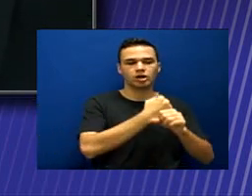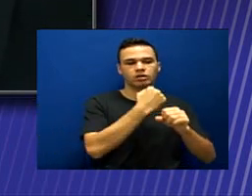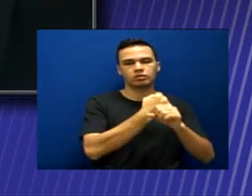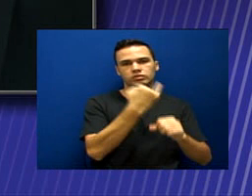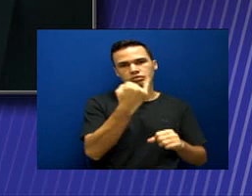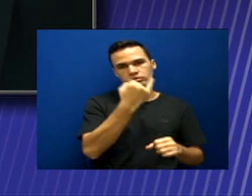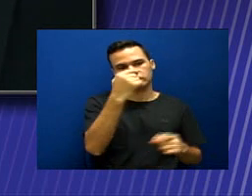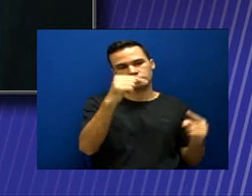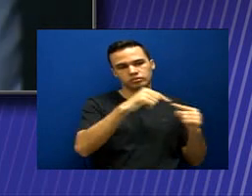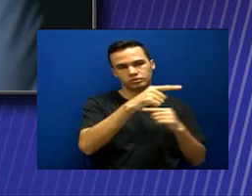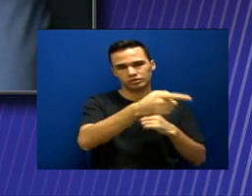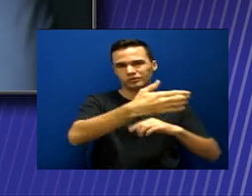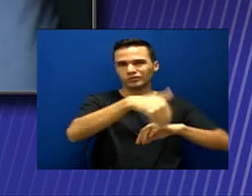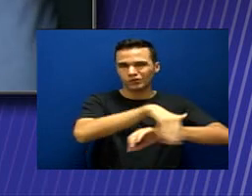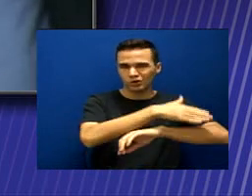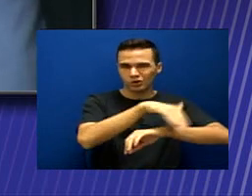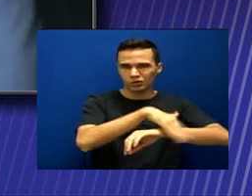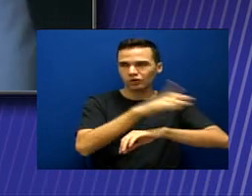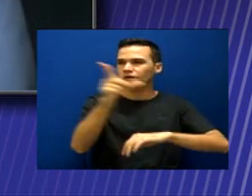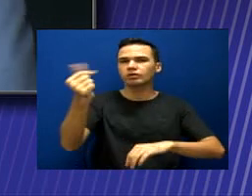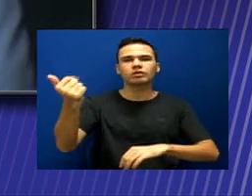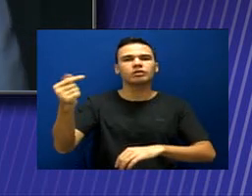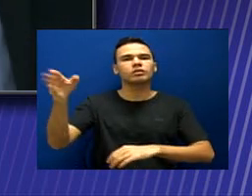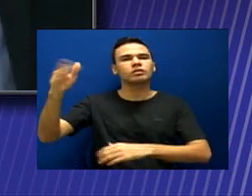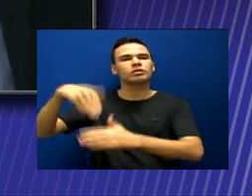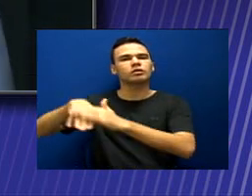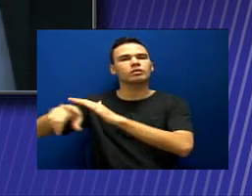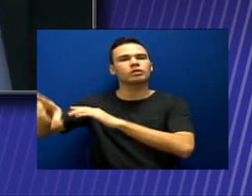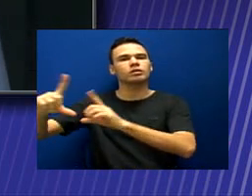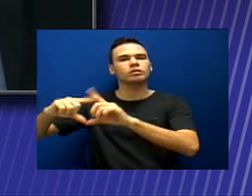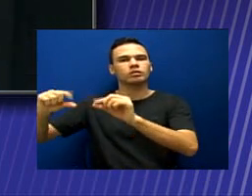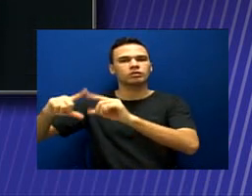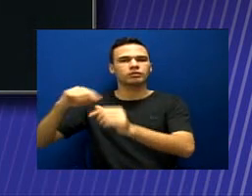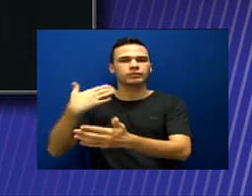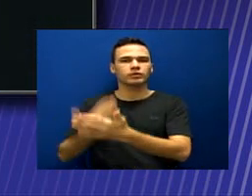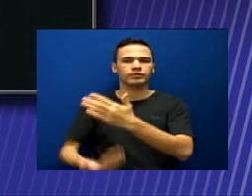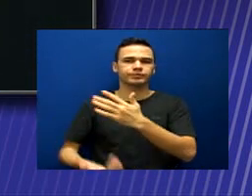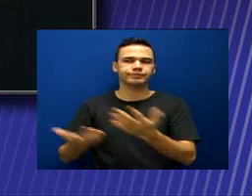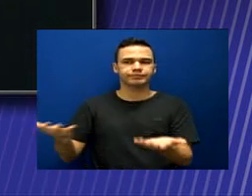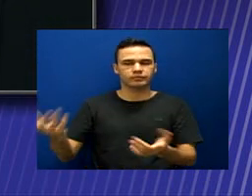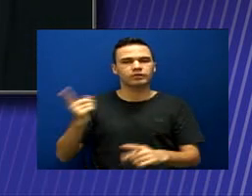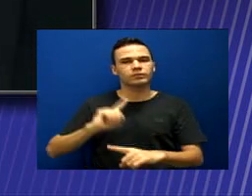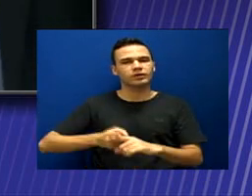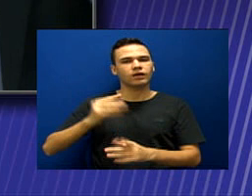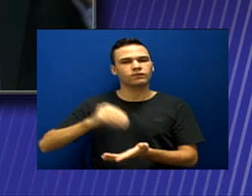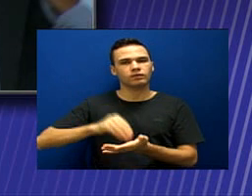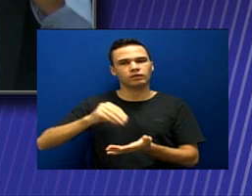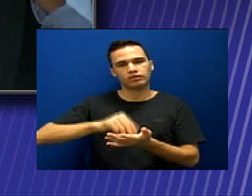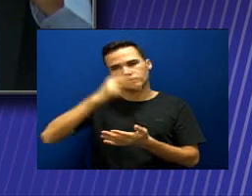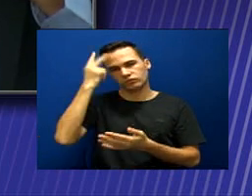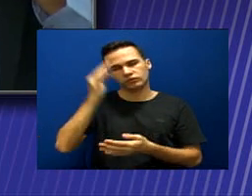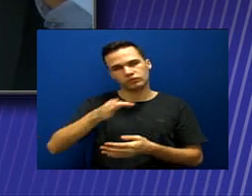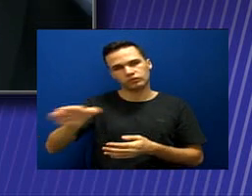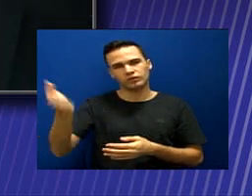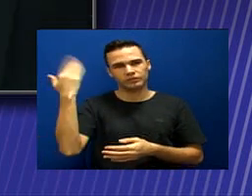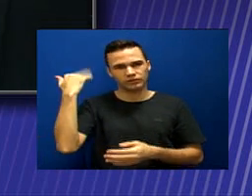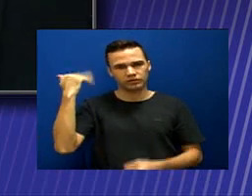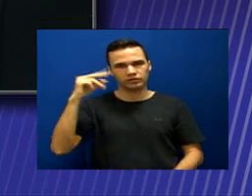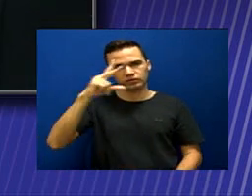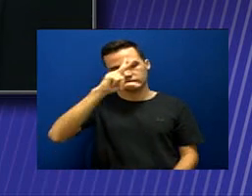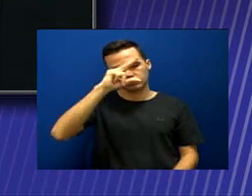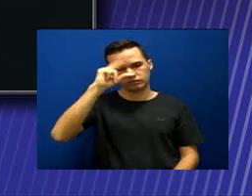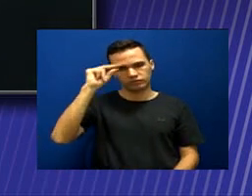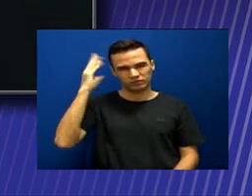em nível de infraestrutura. E o dinheiro está lá em Brasília e se perde por causa disso. O prefeito Vitor Lipe, na época,